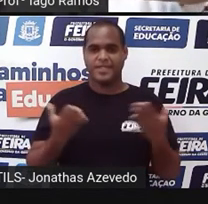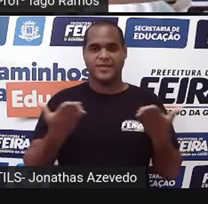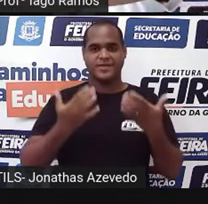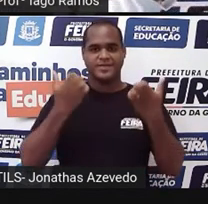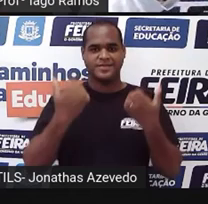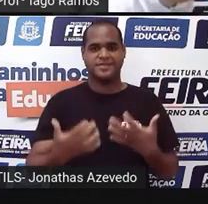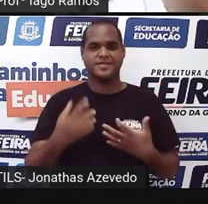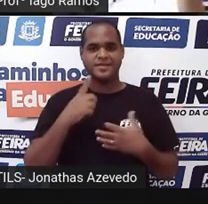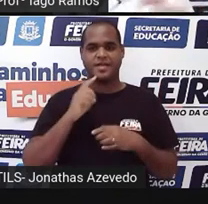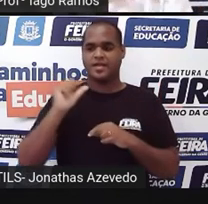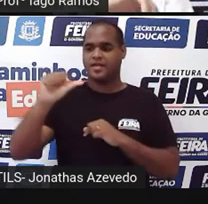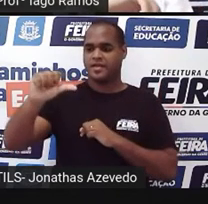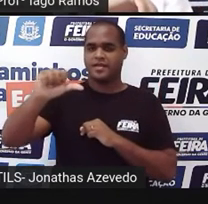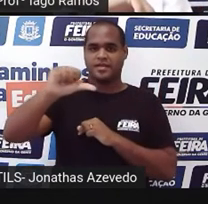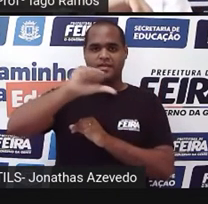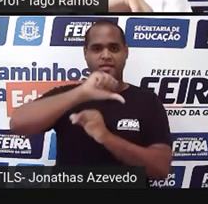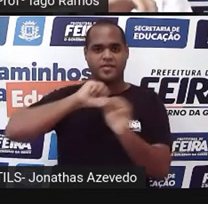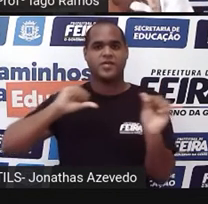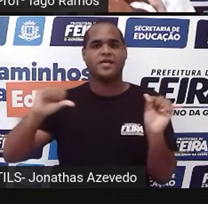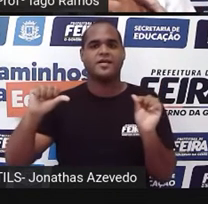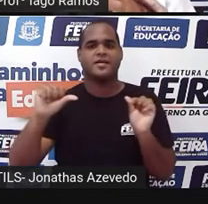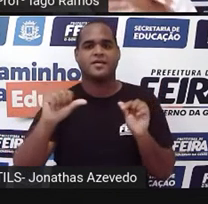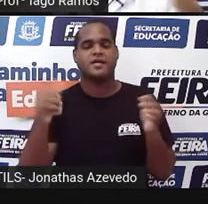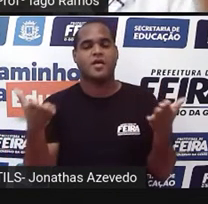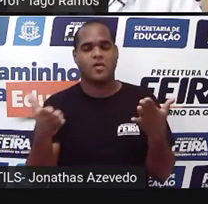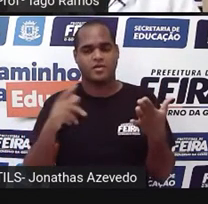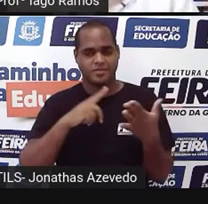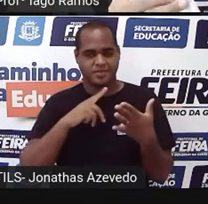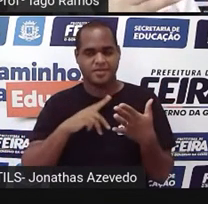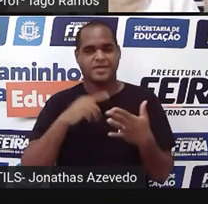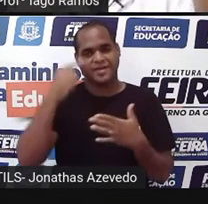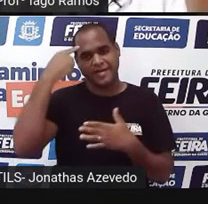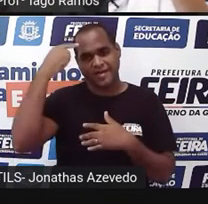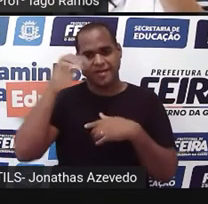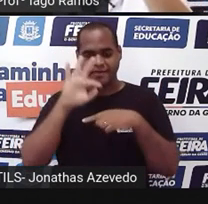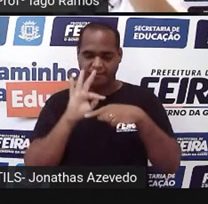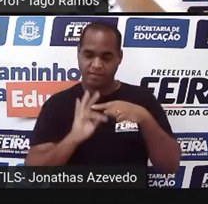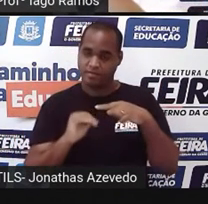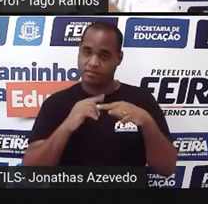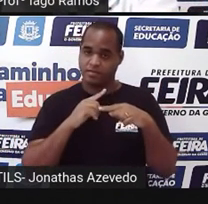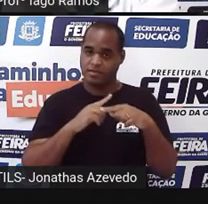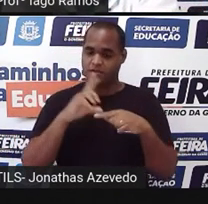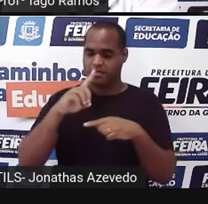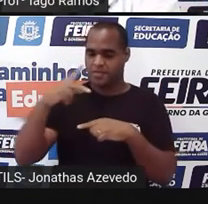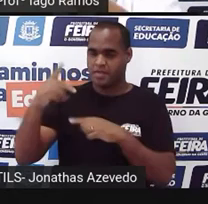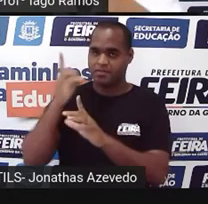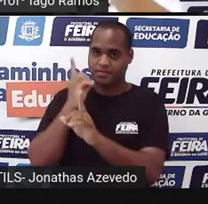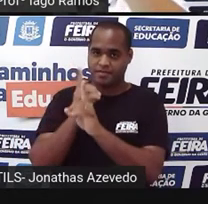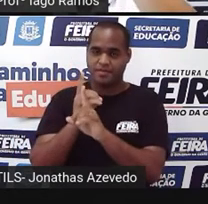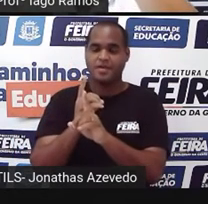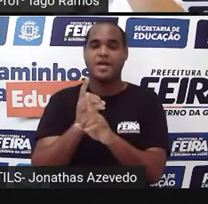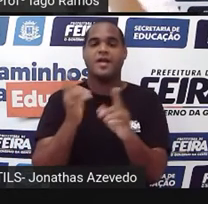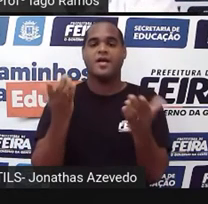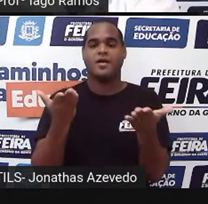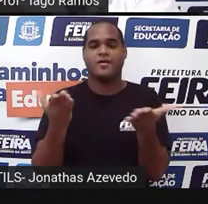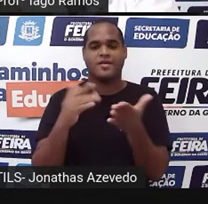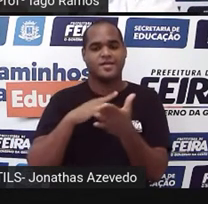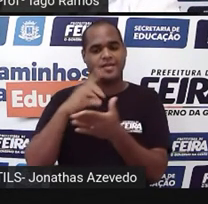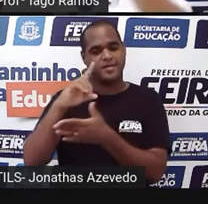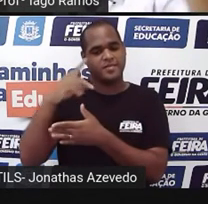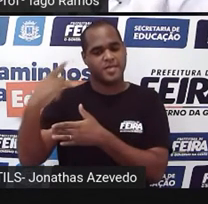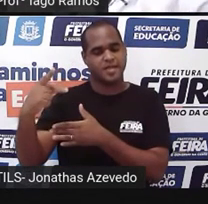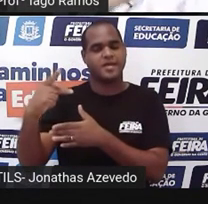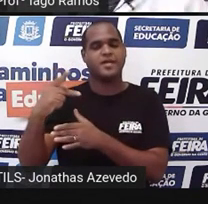a gente vai fazer o processo inverso a gente tinha a fração achou dízima periódica agora a gente vai ter